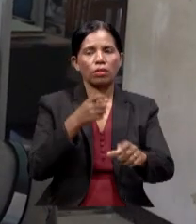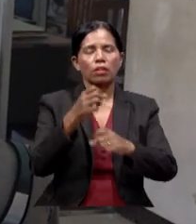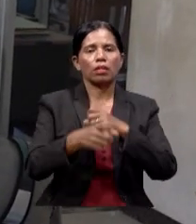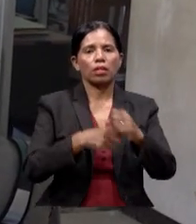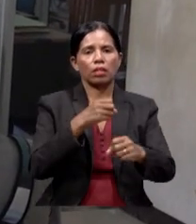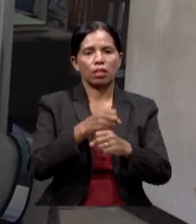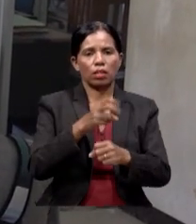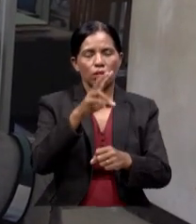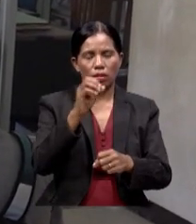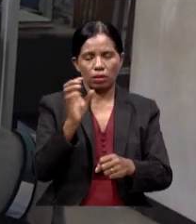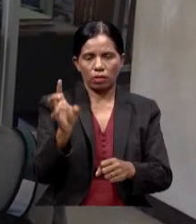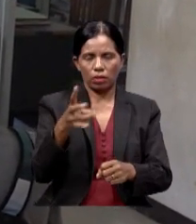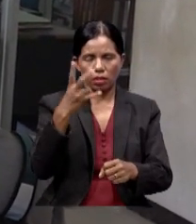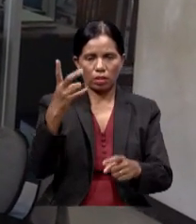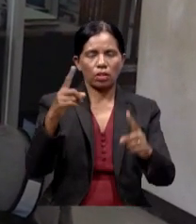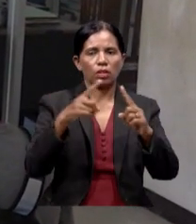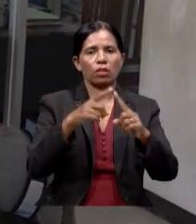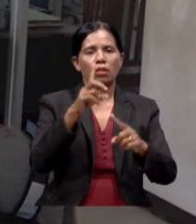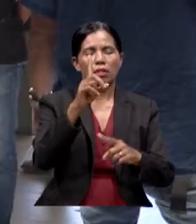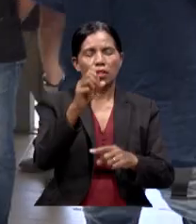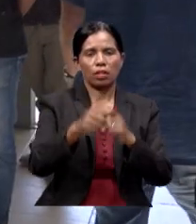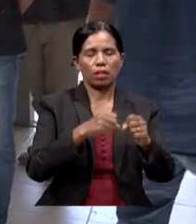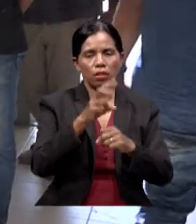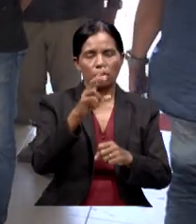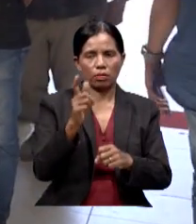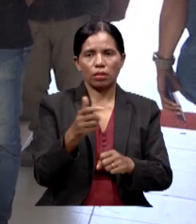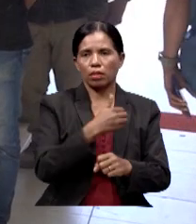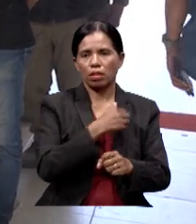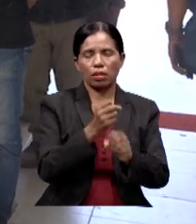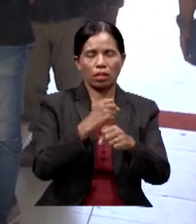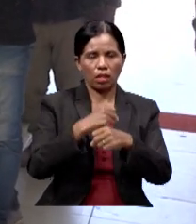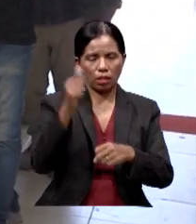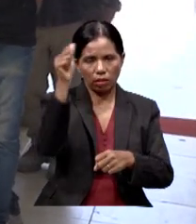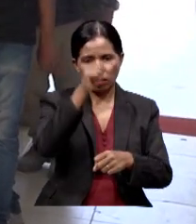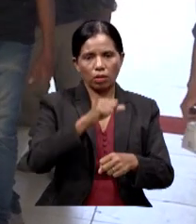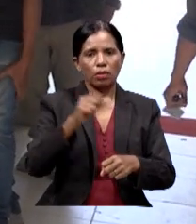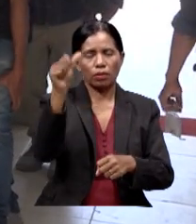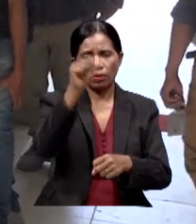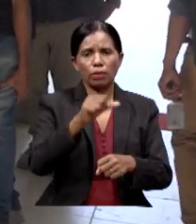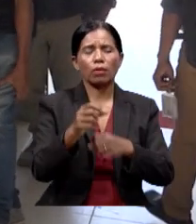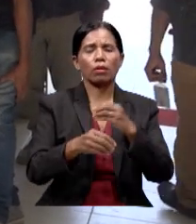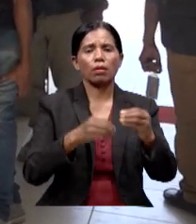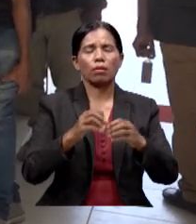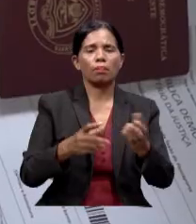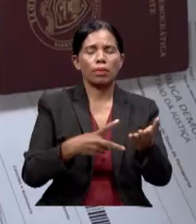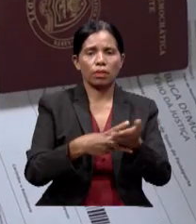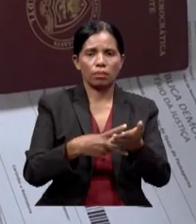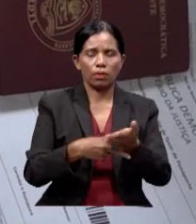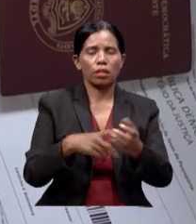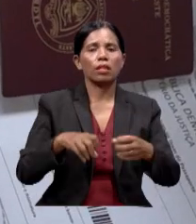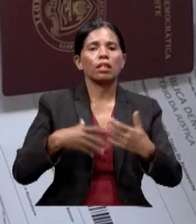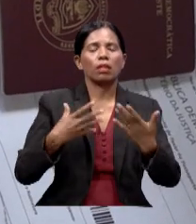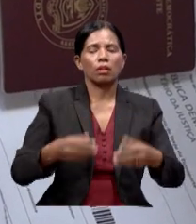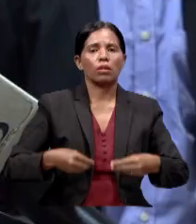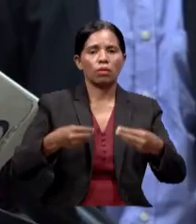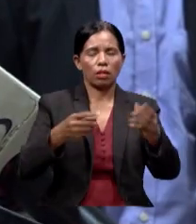rihurua sanure sinhito, totina rihurua ronure sinrua, se dau hala auditorio, con a passaporte hirak mak fosai ona ba público.